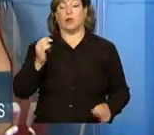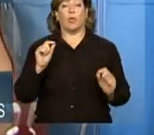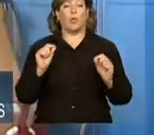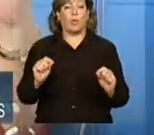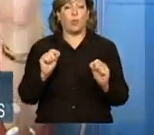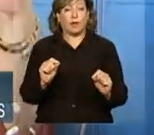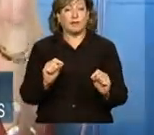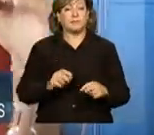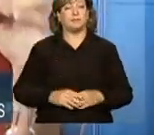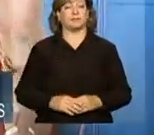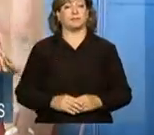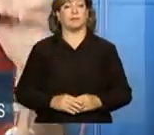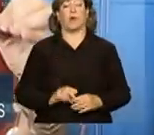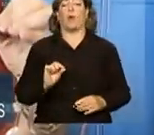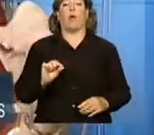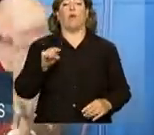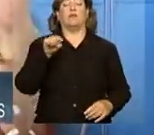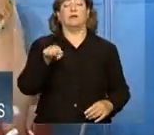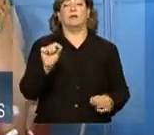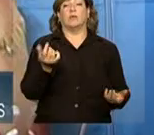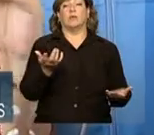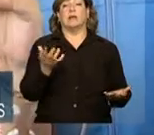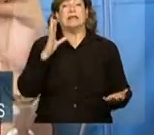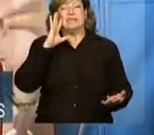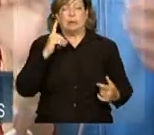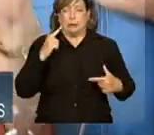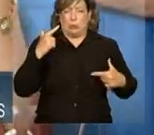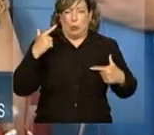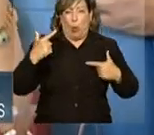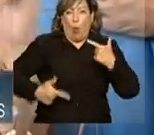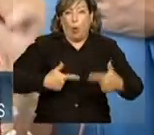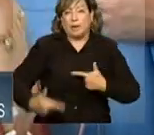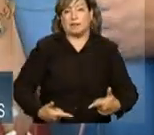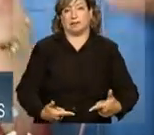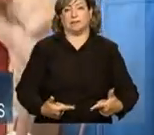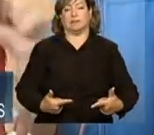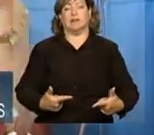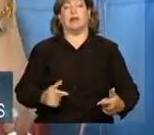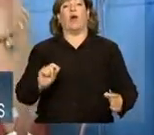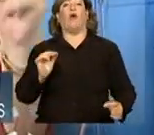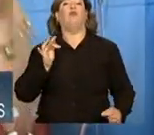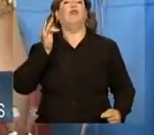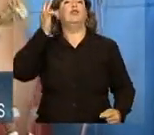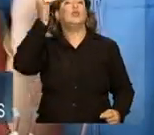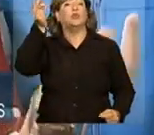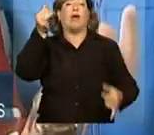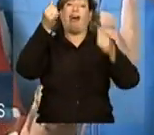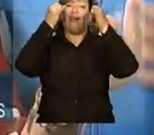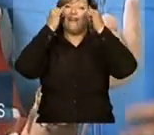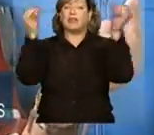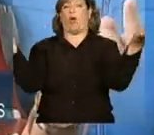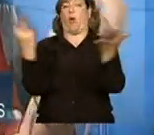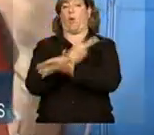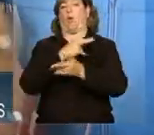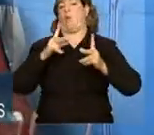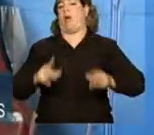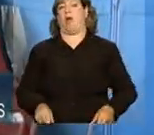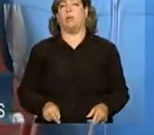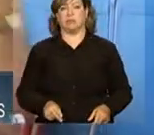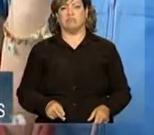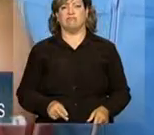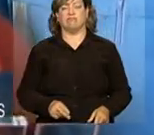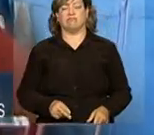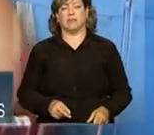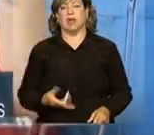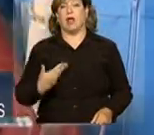seguinte: é você lutar para que jamais aconteça outra vez nessa escala. Nós